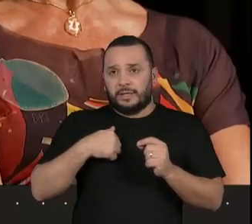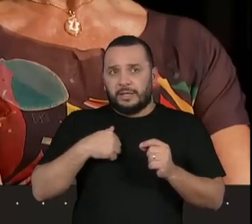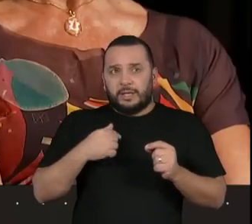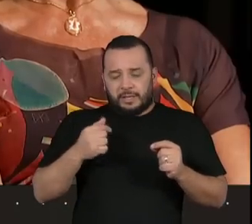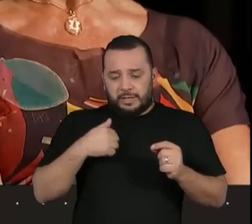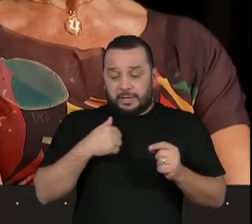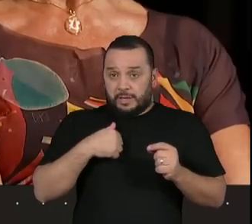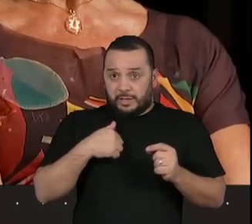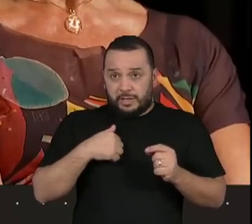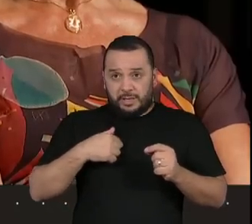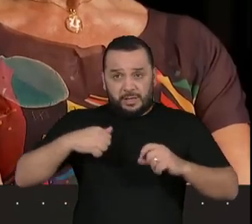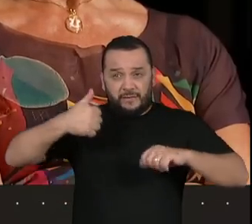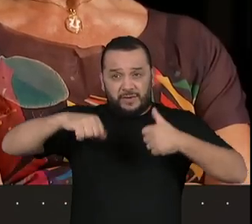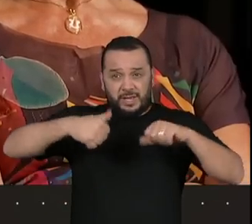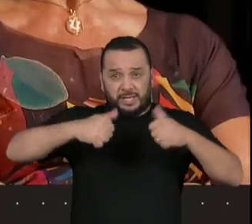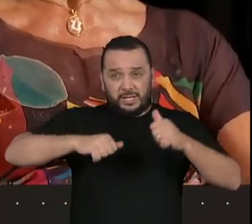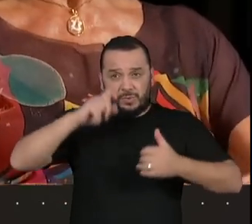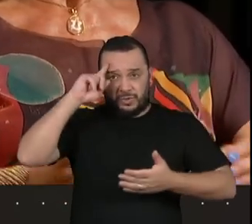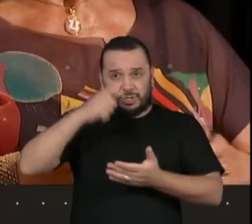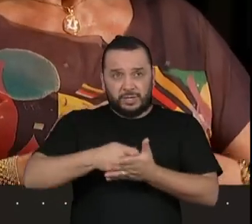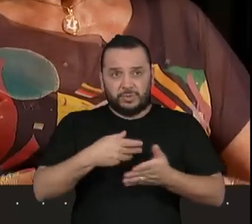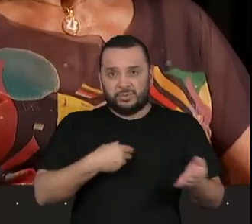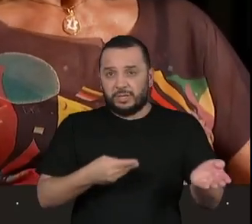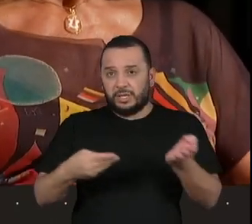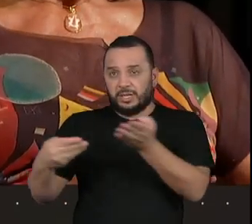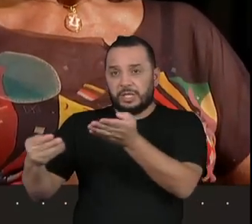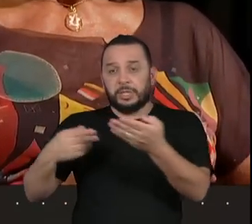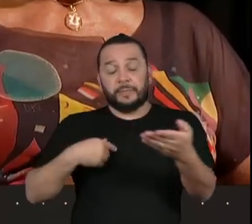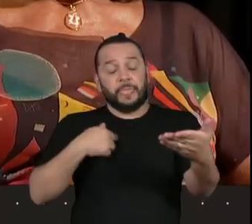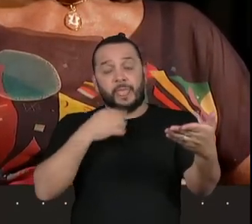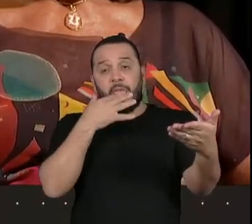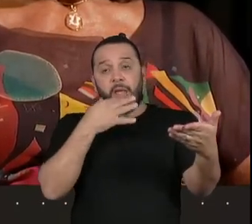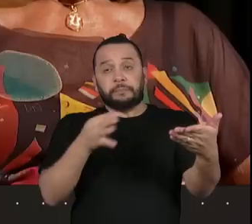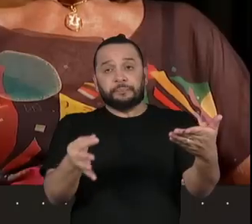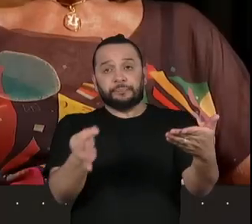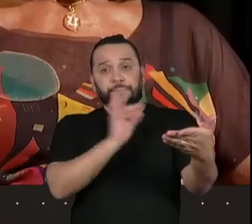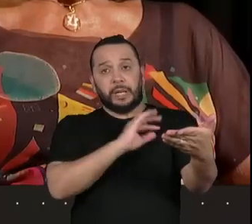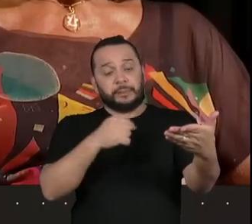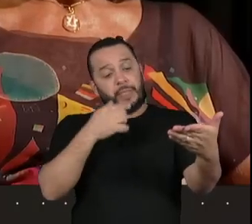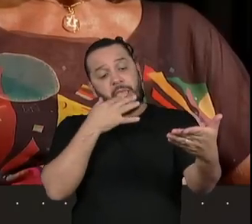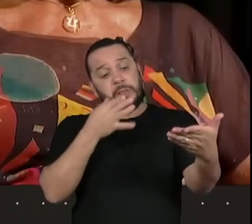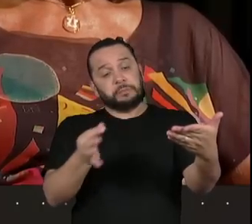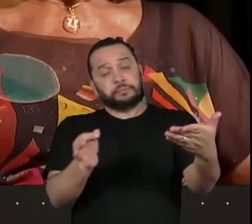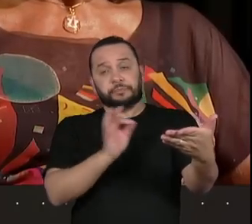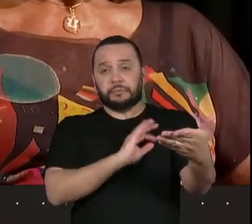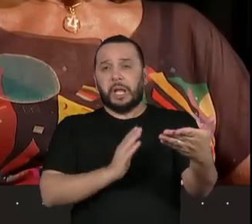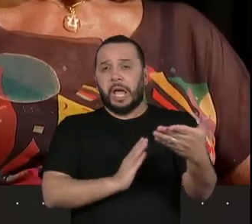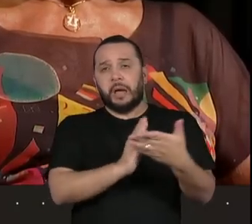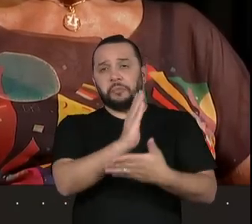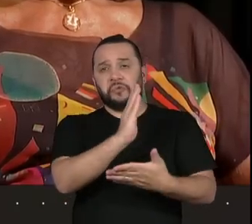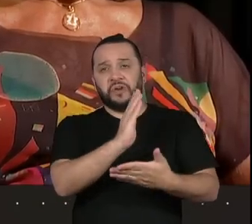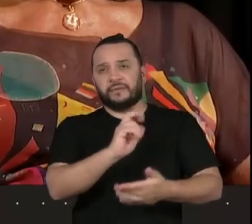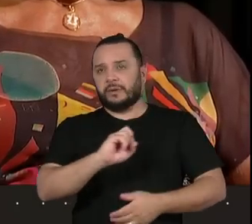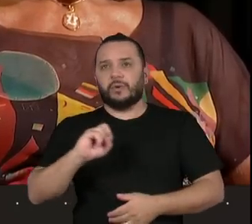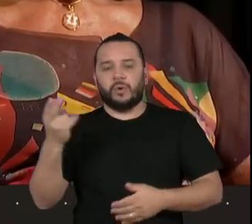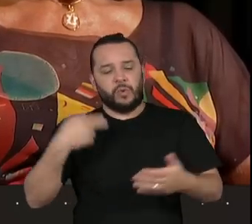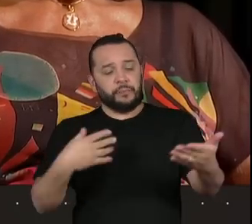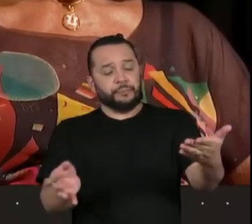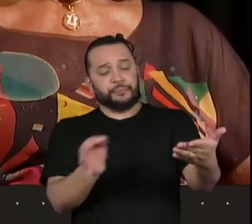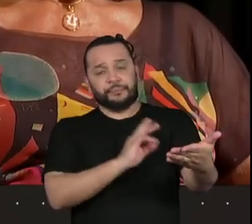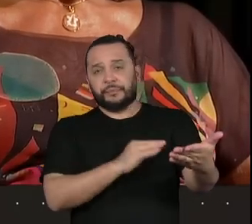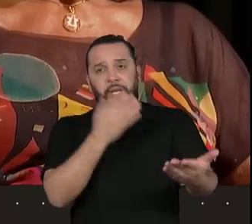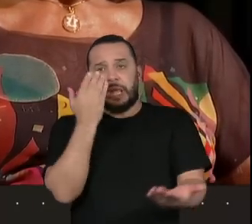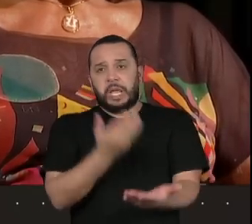todas as matérias, dava primeiro para o censor, ele lia, aprovava ou desaprovava. As matérias